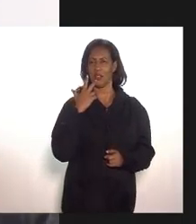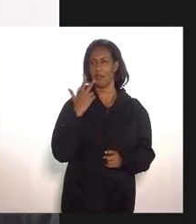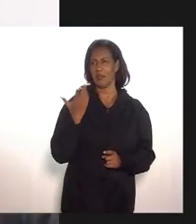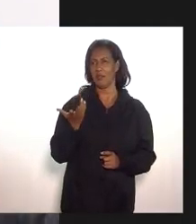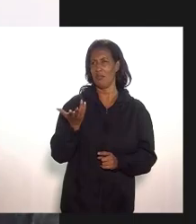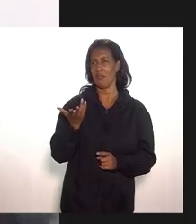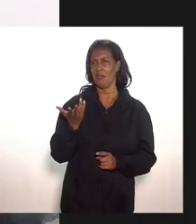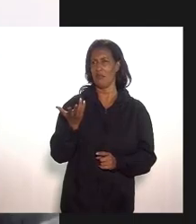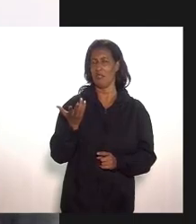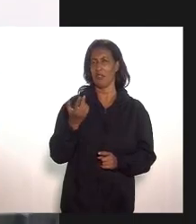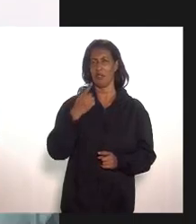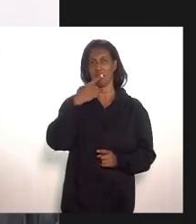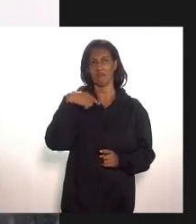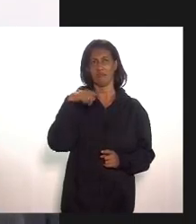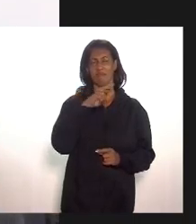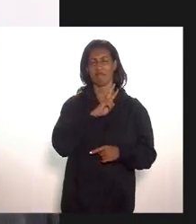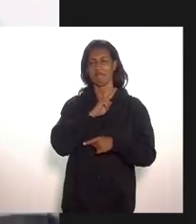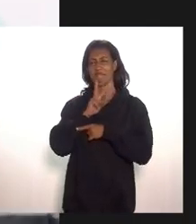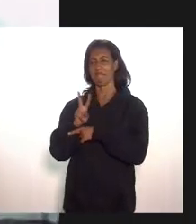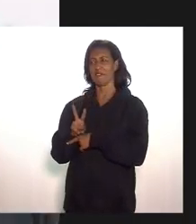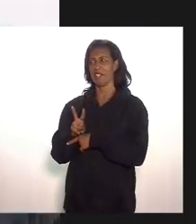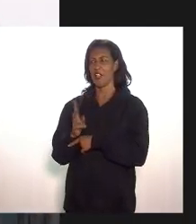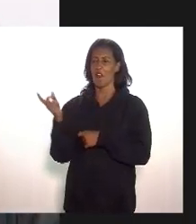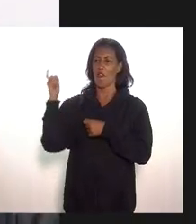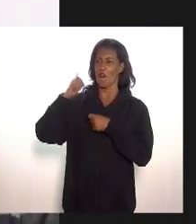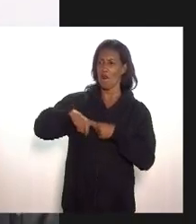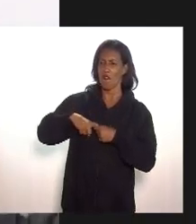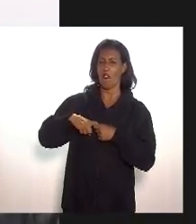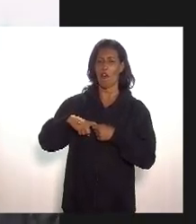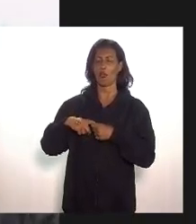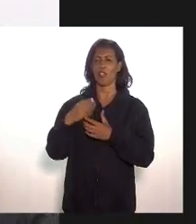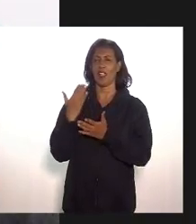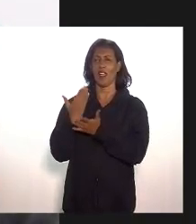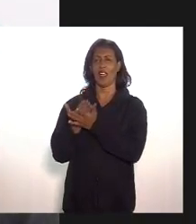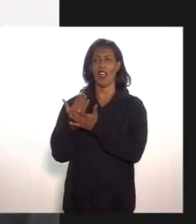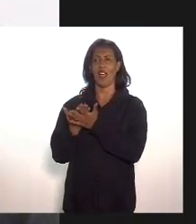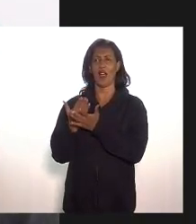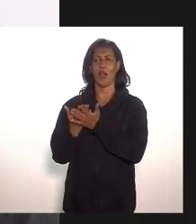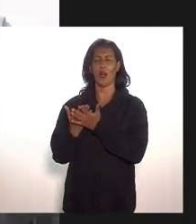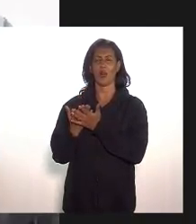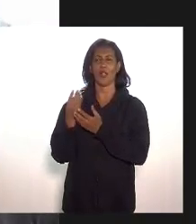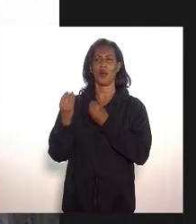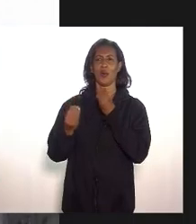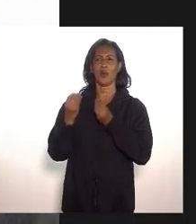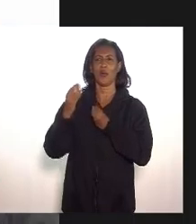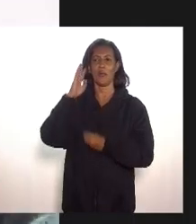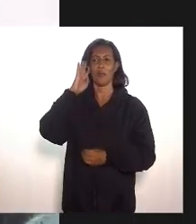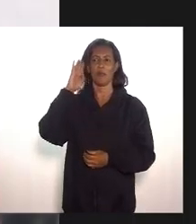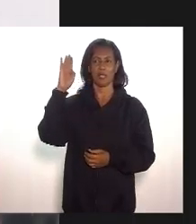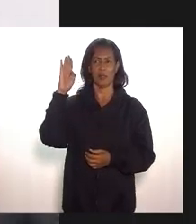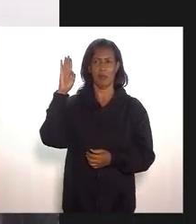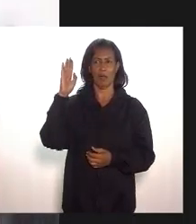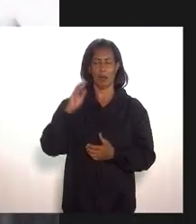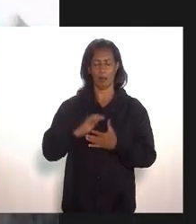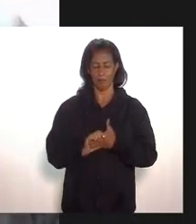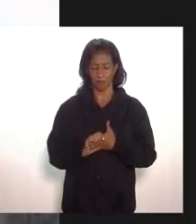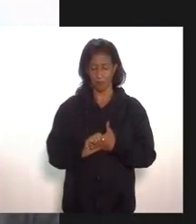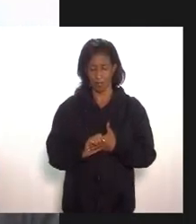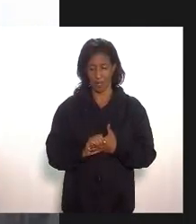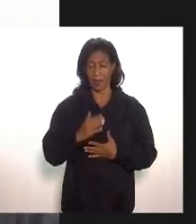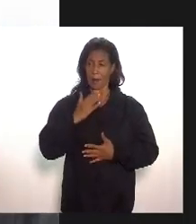o serviço escolar, ou seja, a volta às aulas como algo essencial. Demagogia, para mim, é uma deputada que diz vir da